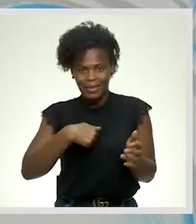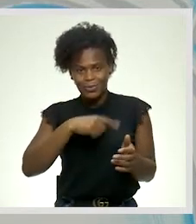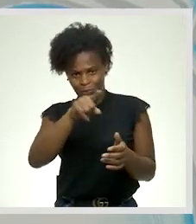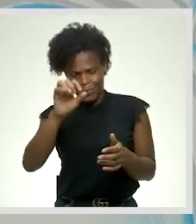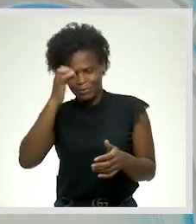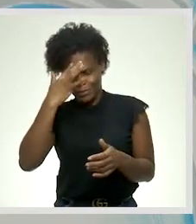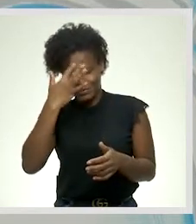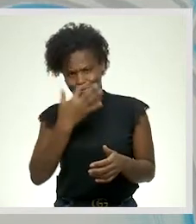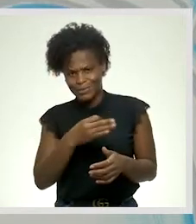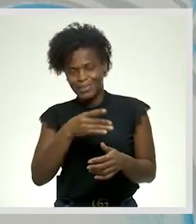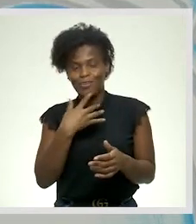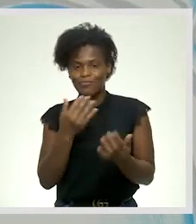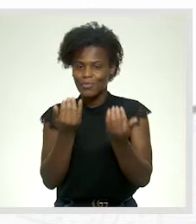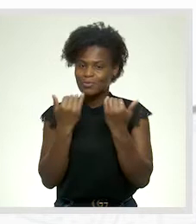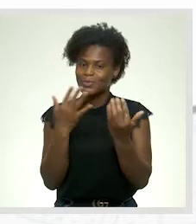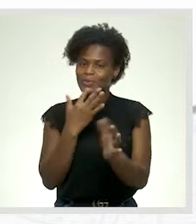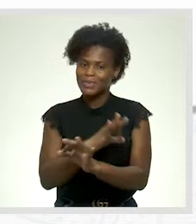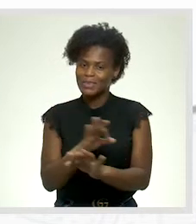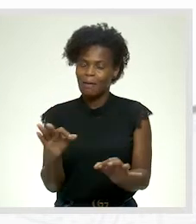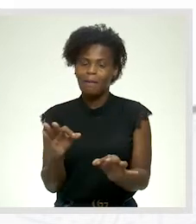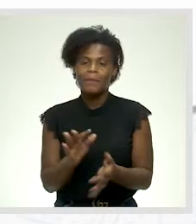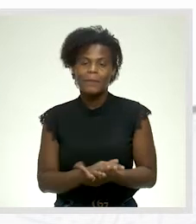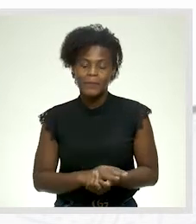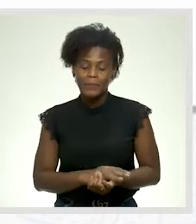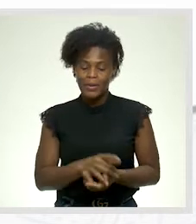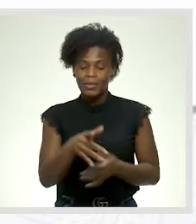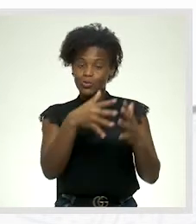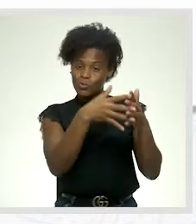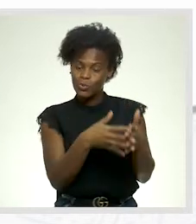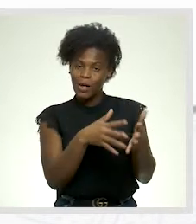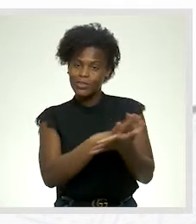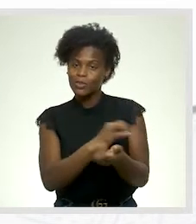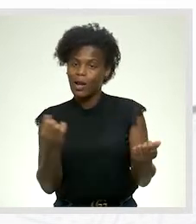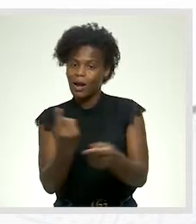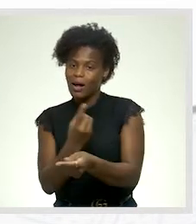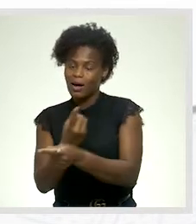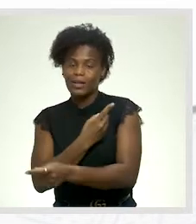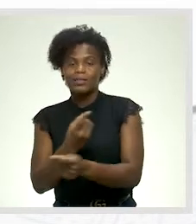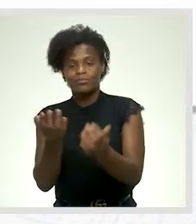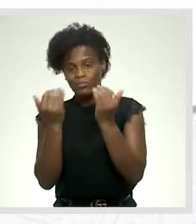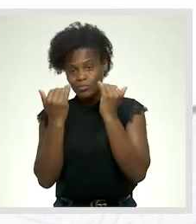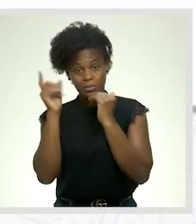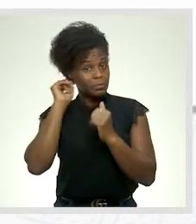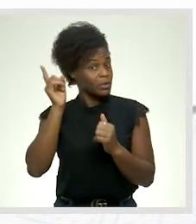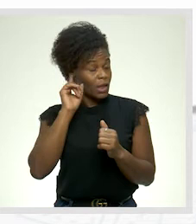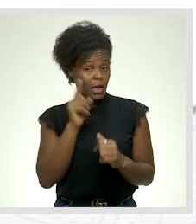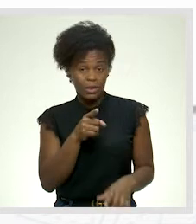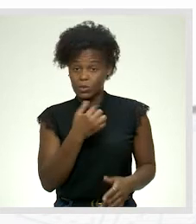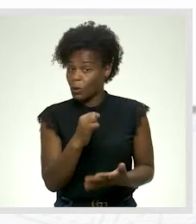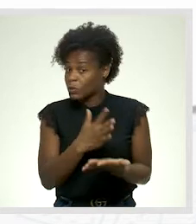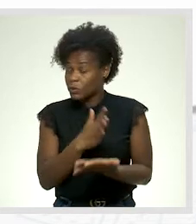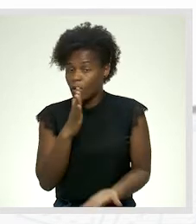é uma notícia perfeita. A estrutura de uma notícia, muito importante. Não